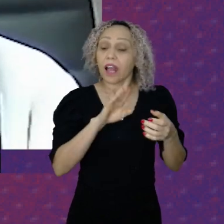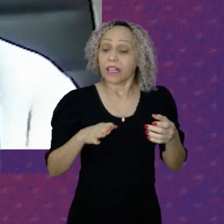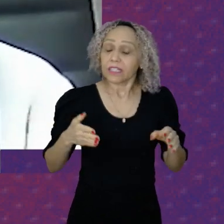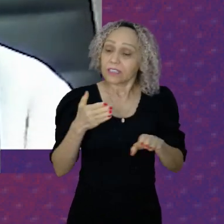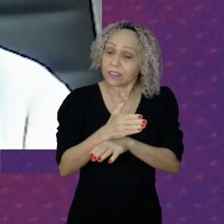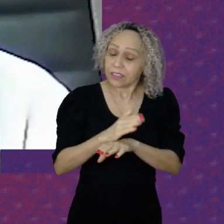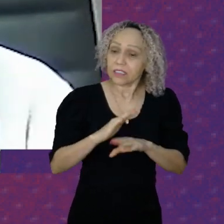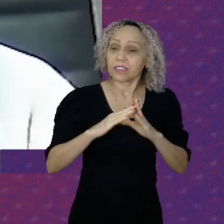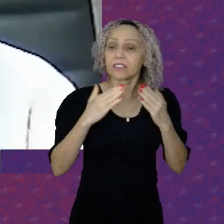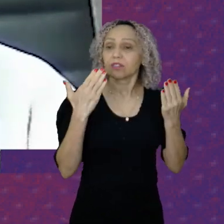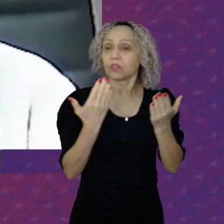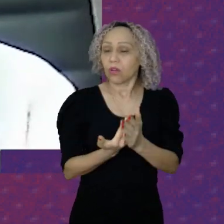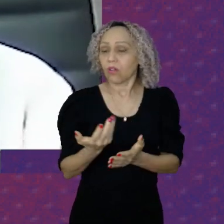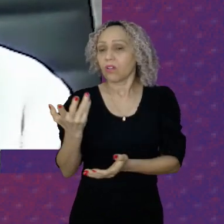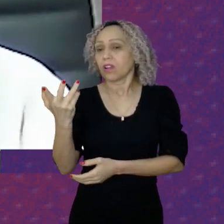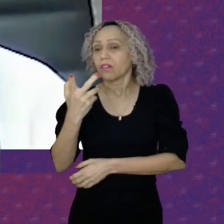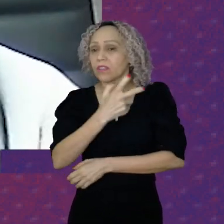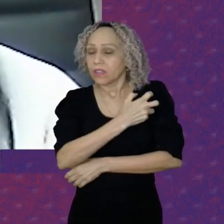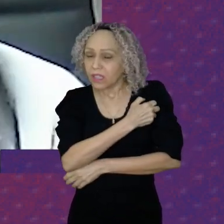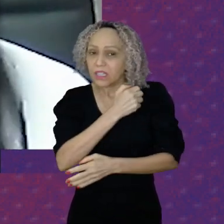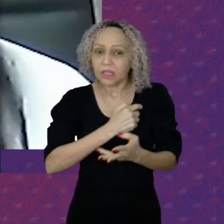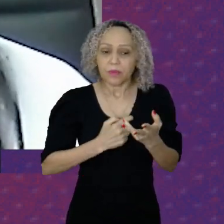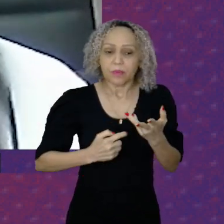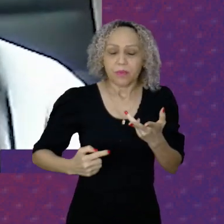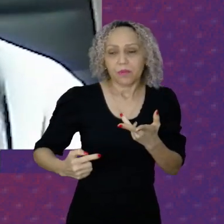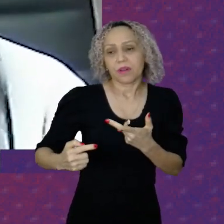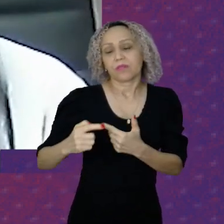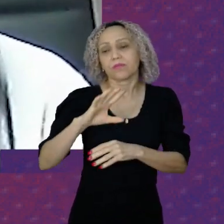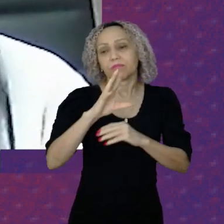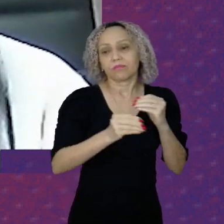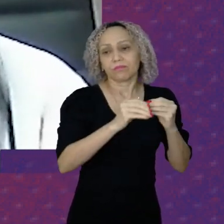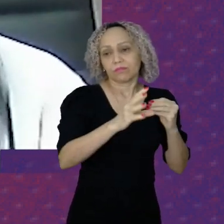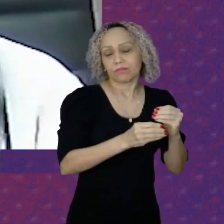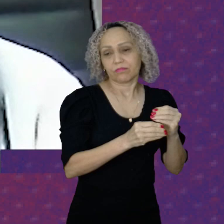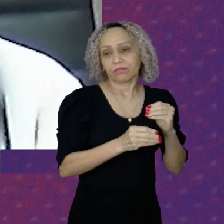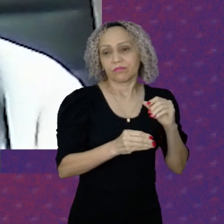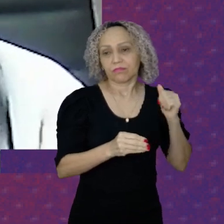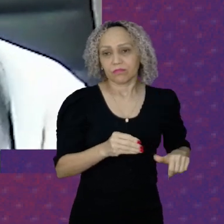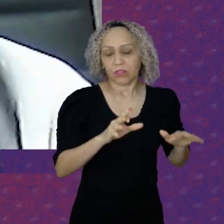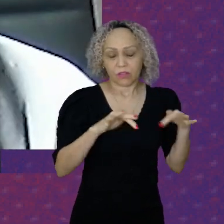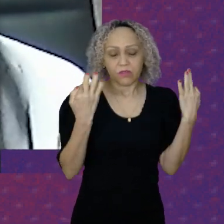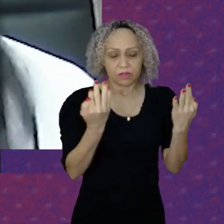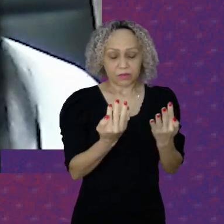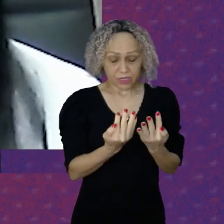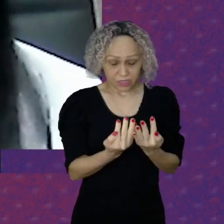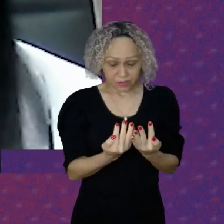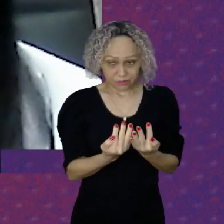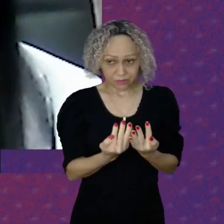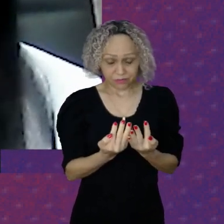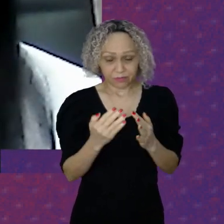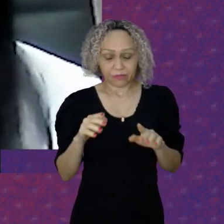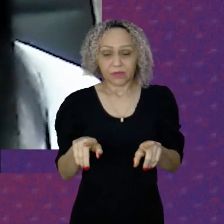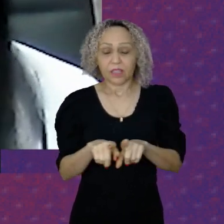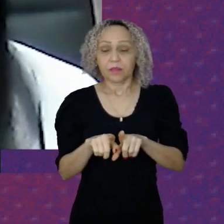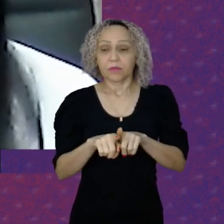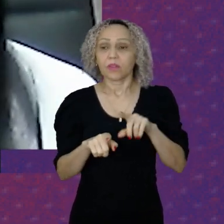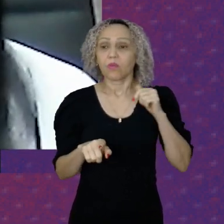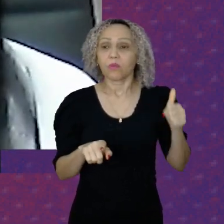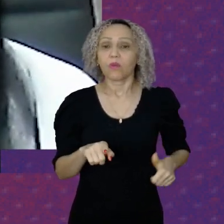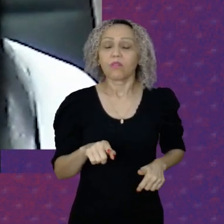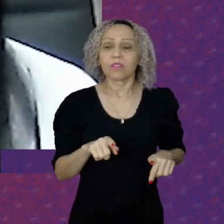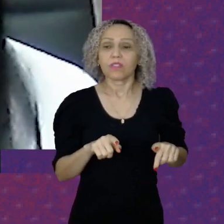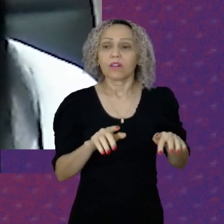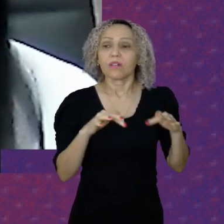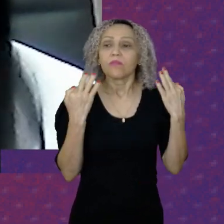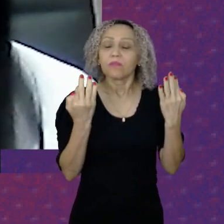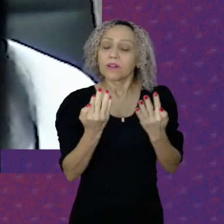vacinada pela saúde, tá? E outras coisas mais. O Bolsa Família, a gente também,